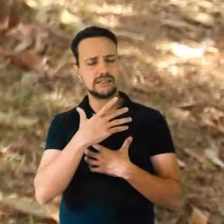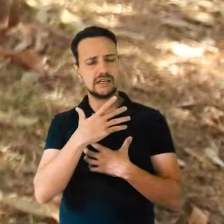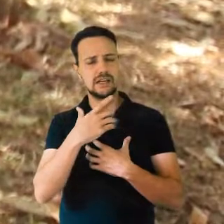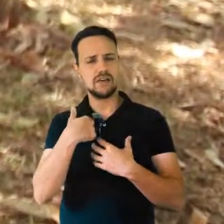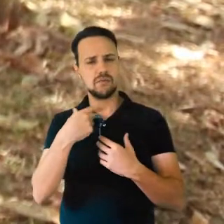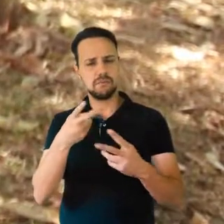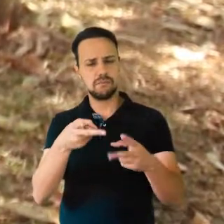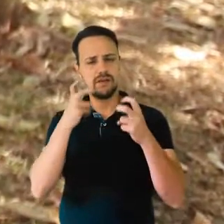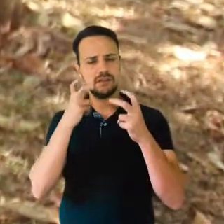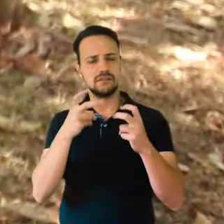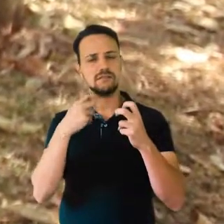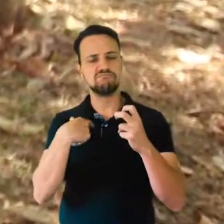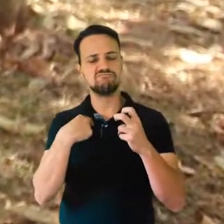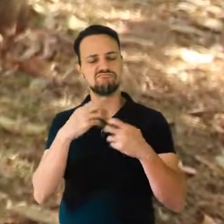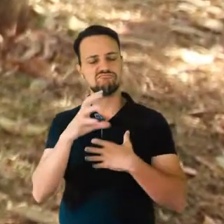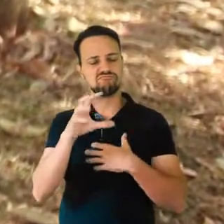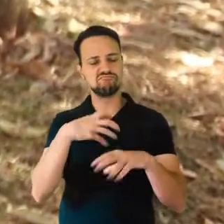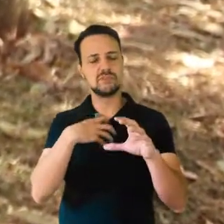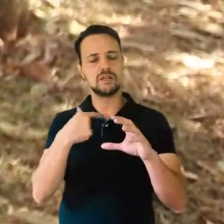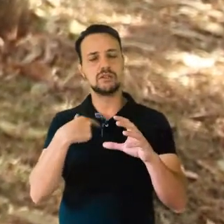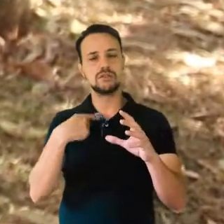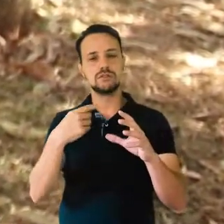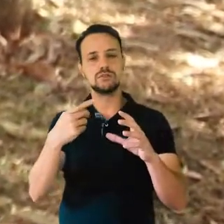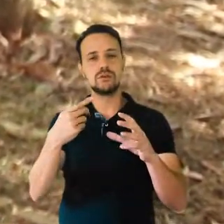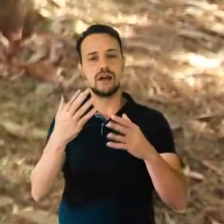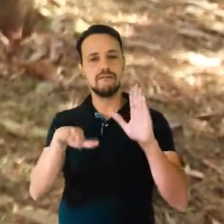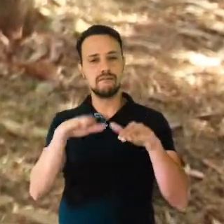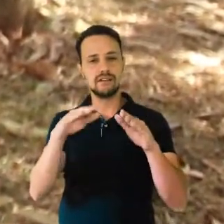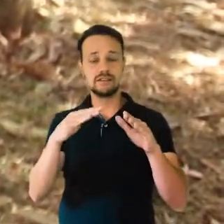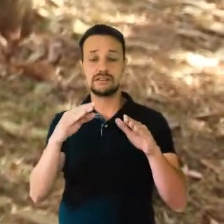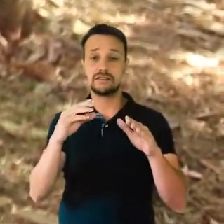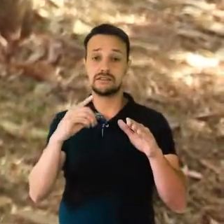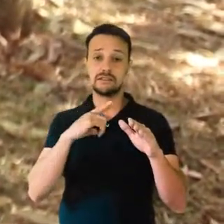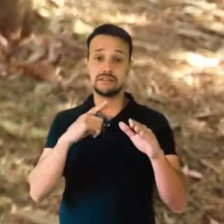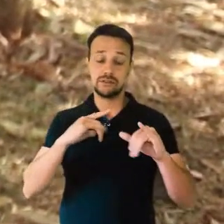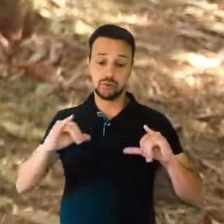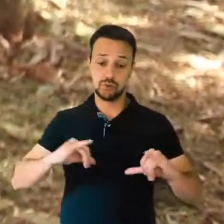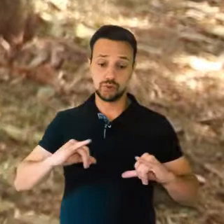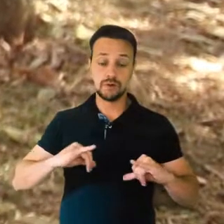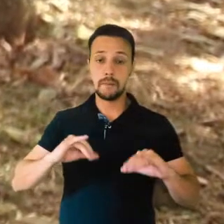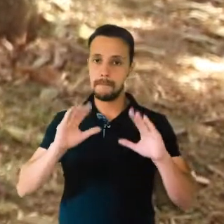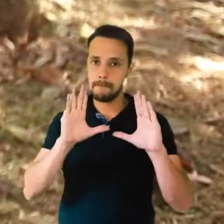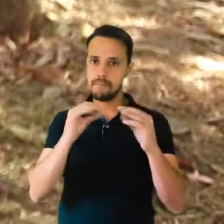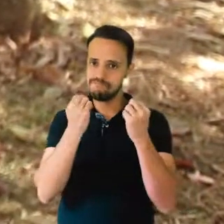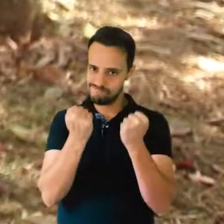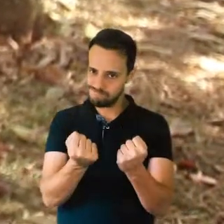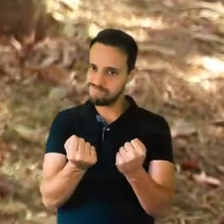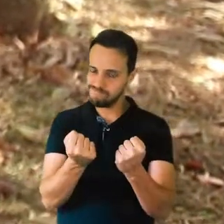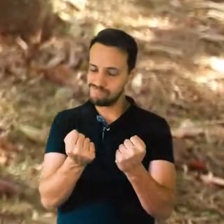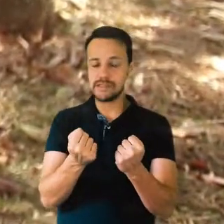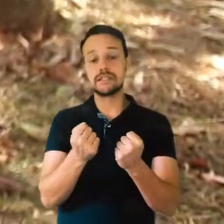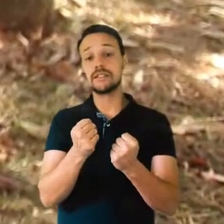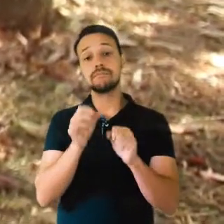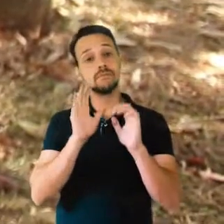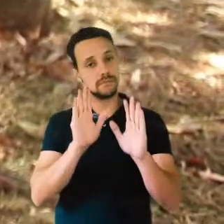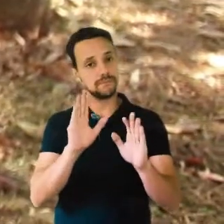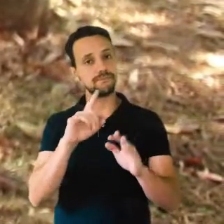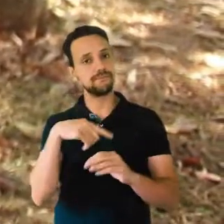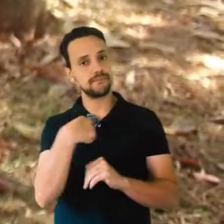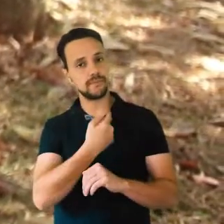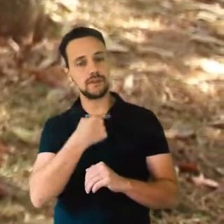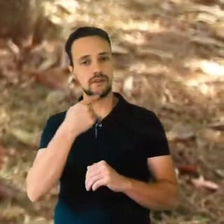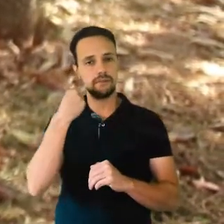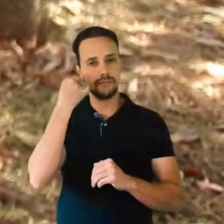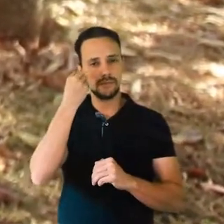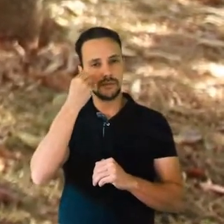vê o sofrimento, assim. Então essa é uma das coisas que às vezes pesa, né? Mas... A gente tem